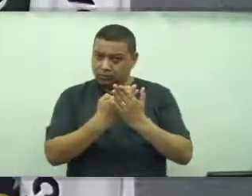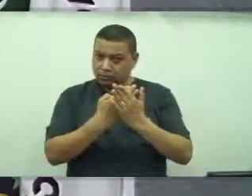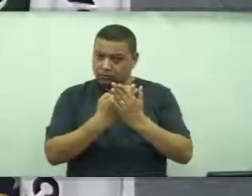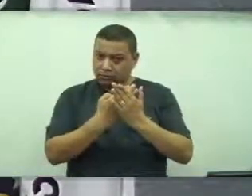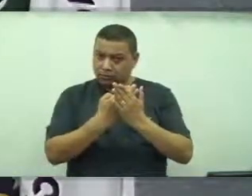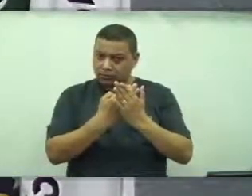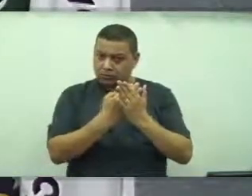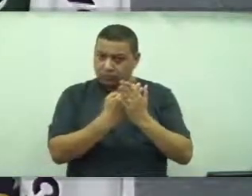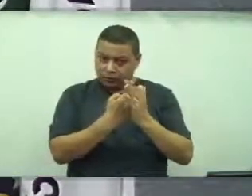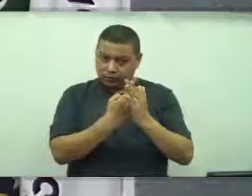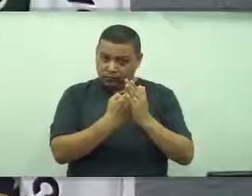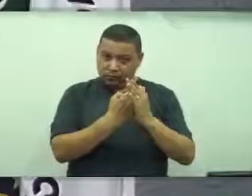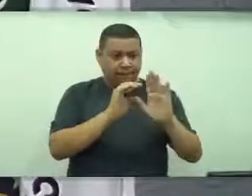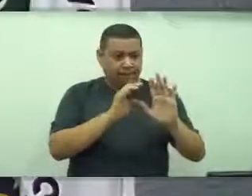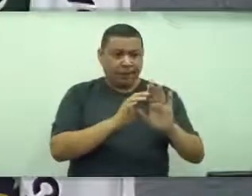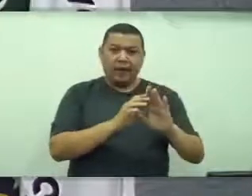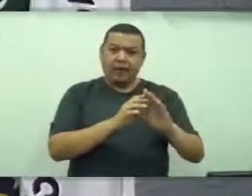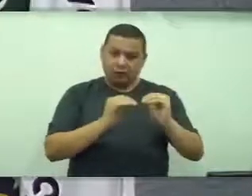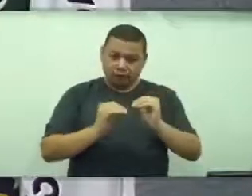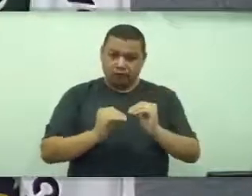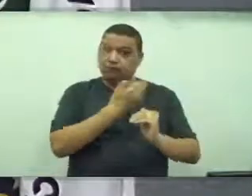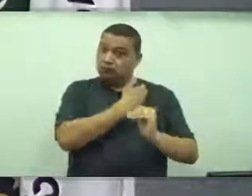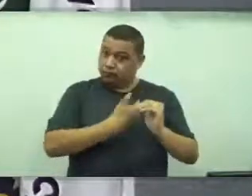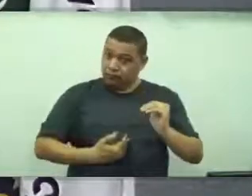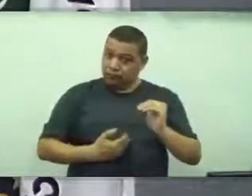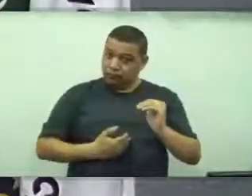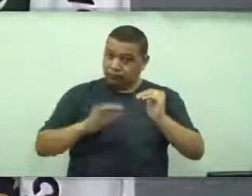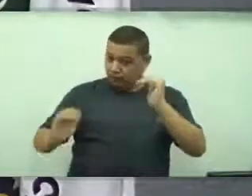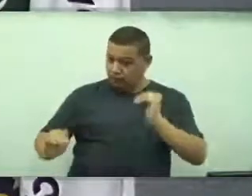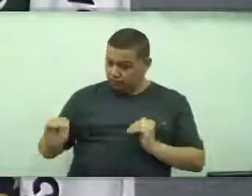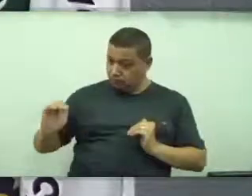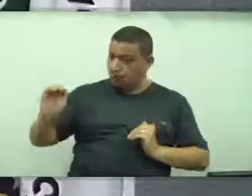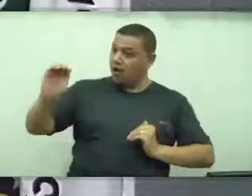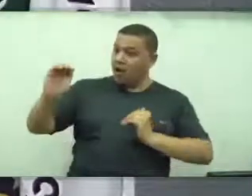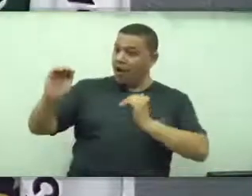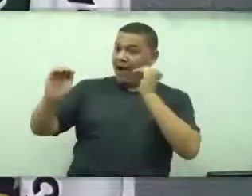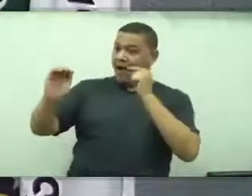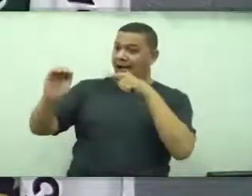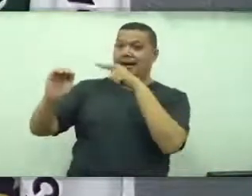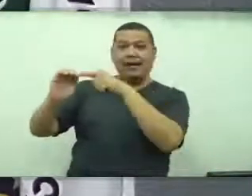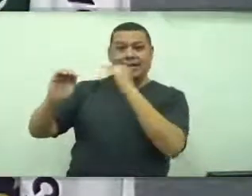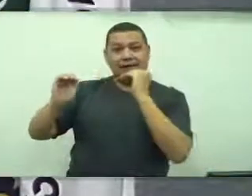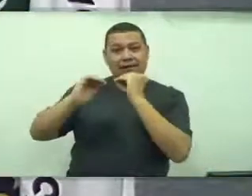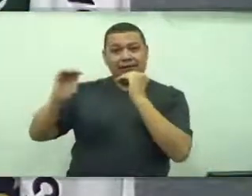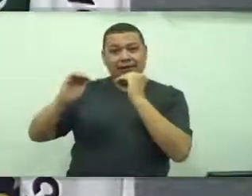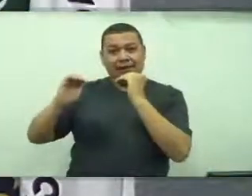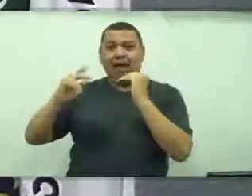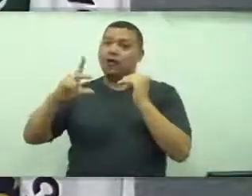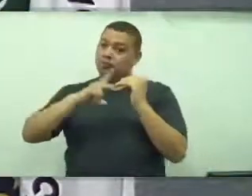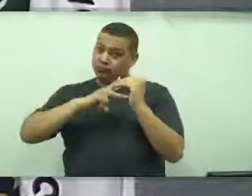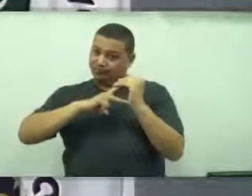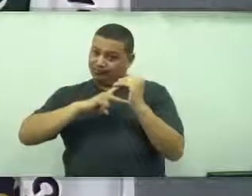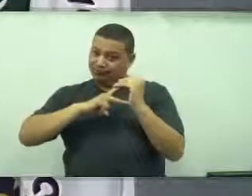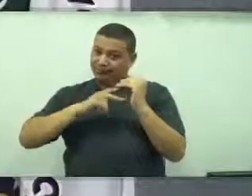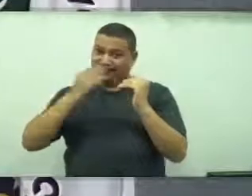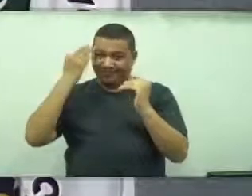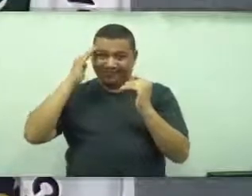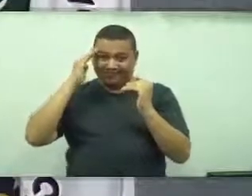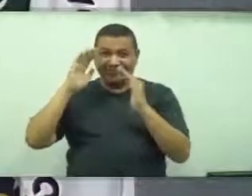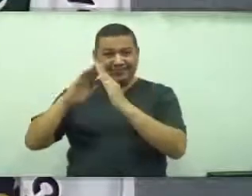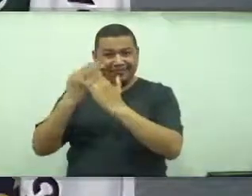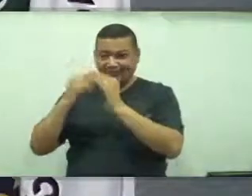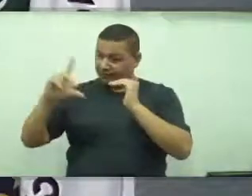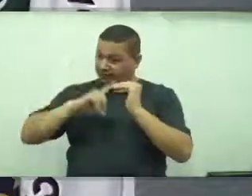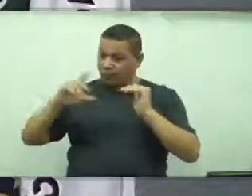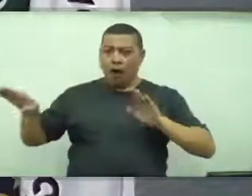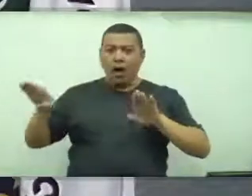excelente. Não tem nem o que falar que nós estamos de parabéns, estamos de excelência, porque,